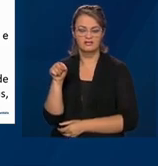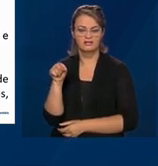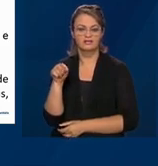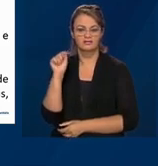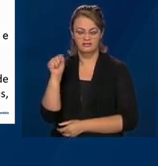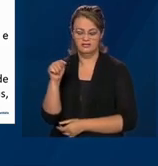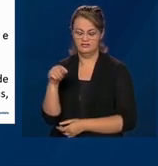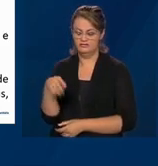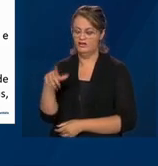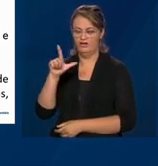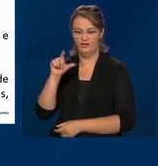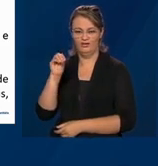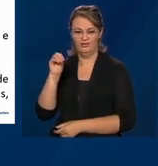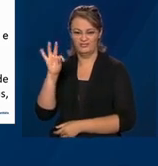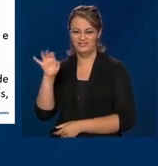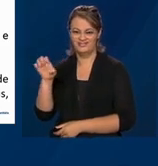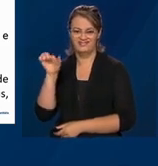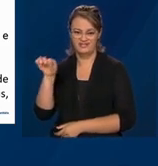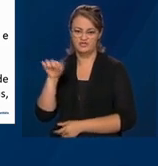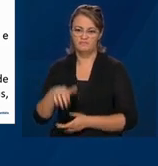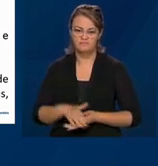esse lote.